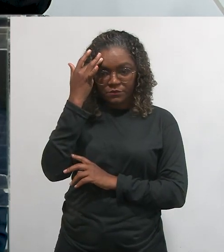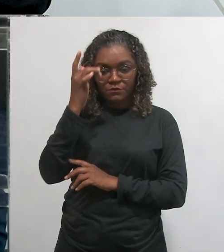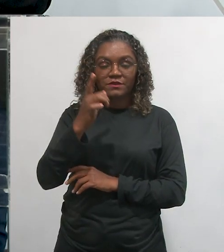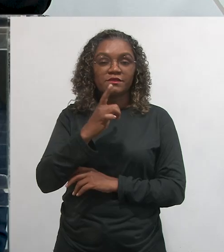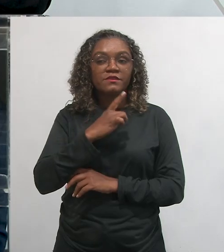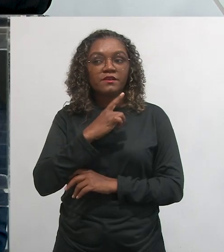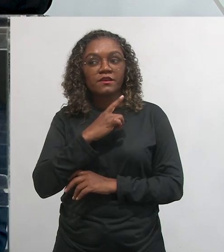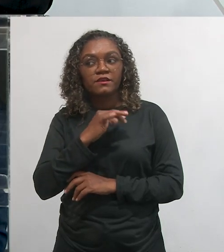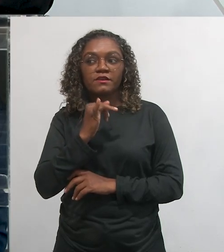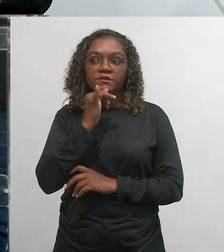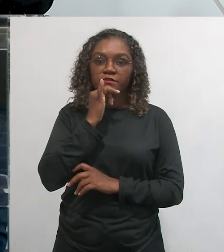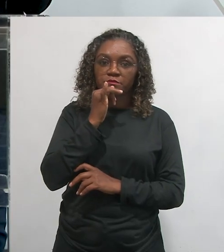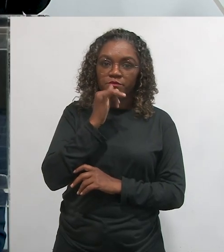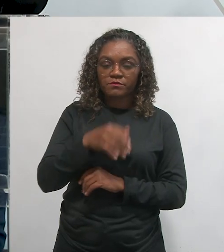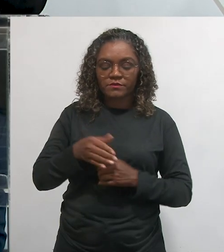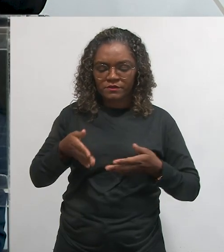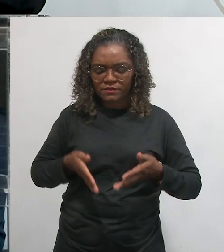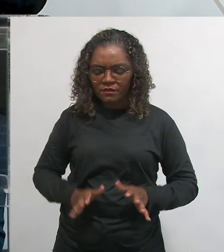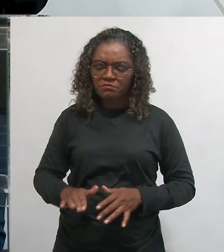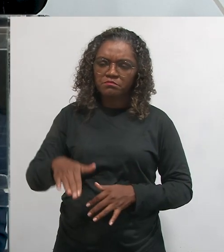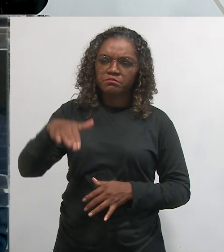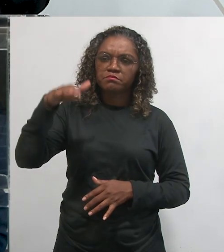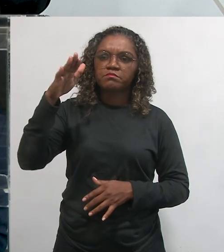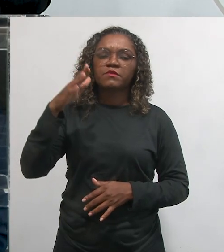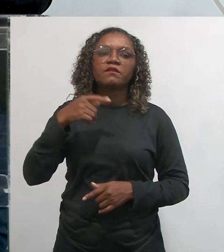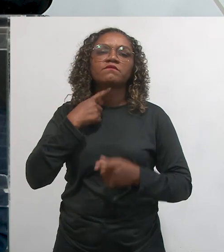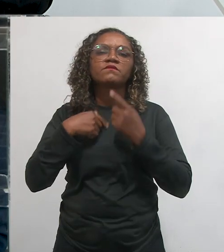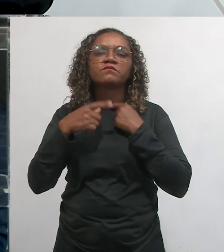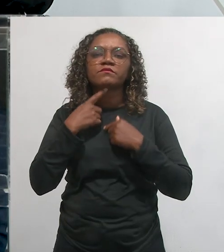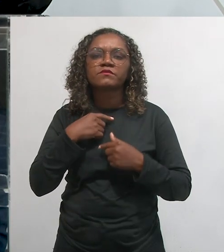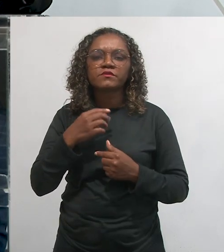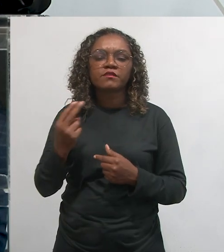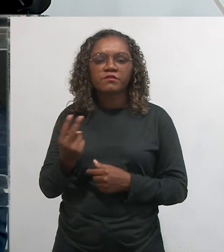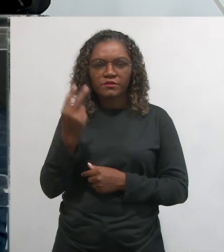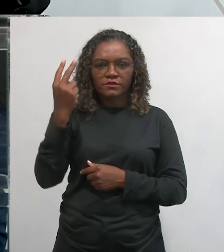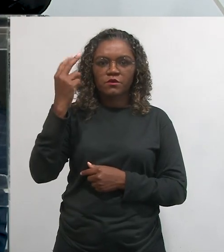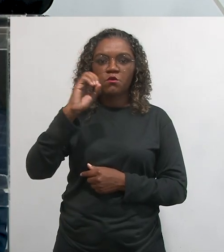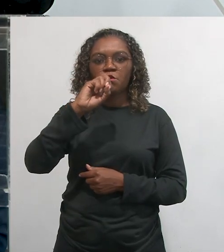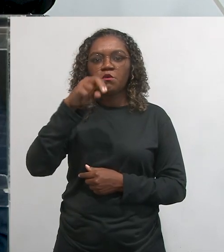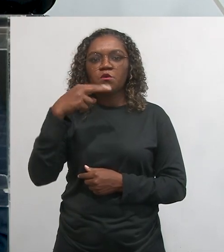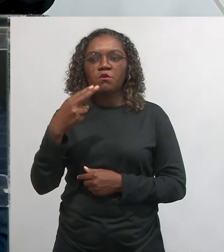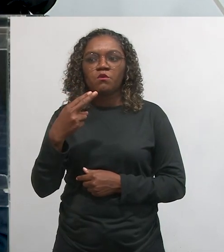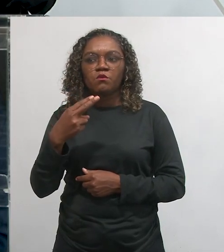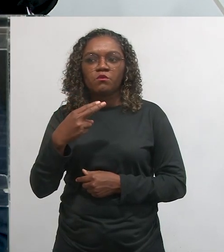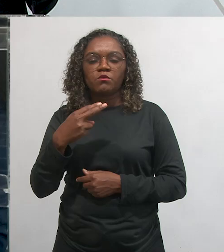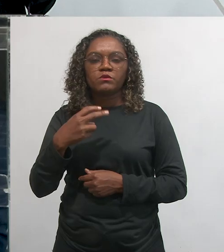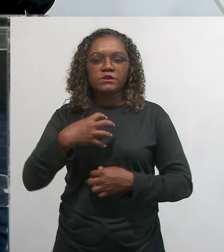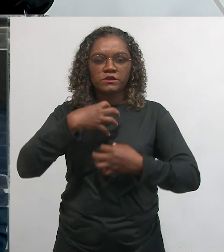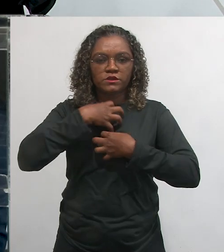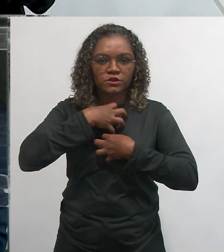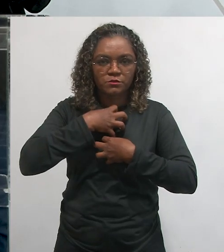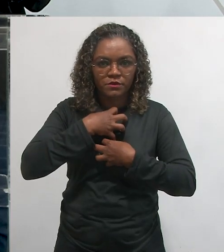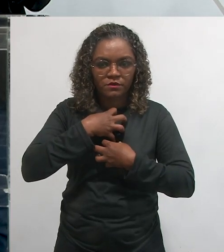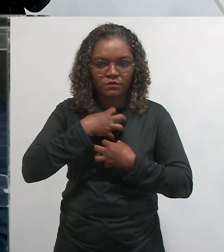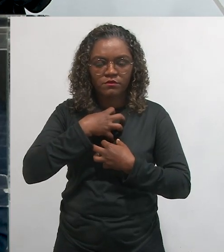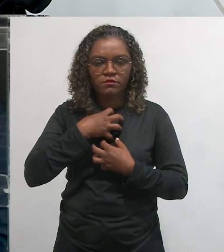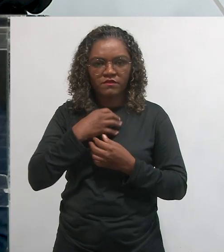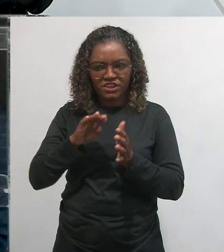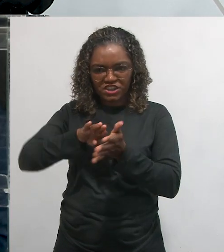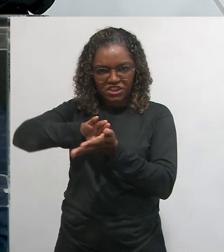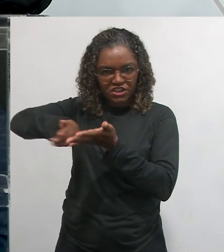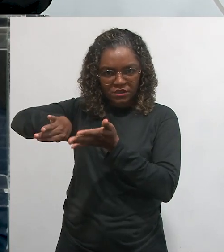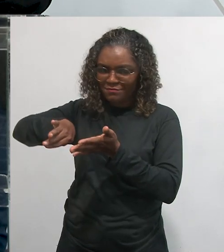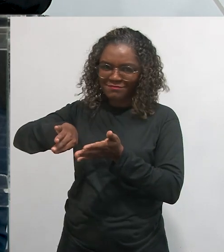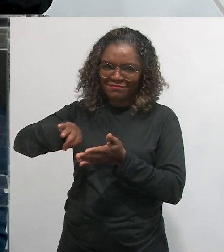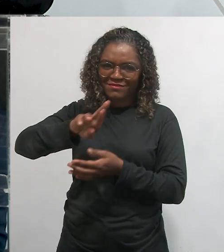que nascem com uma propensão a valorizar mais os desejos e a raiva, a ira, não vão ser